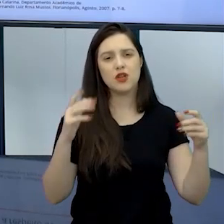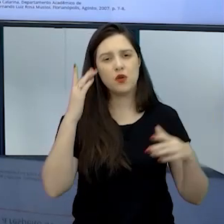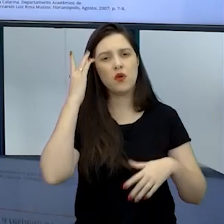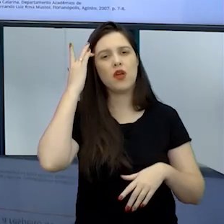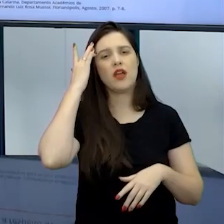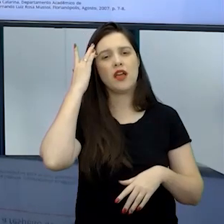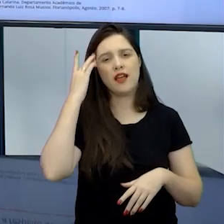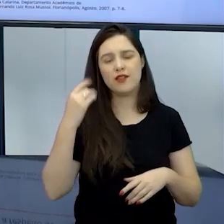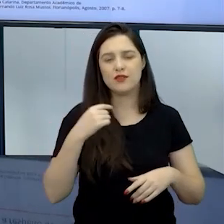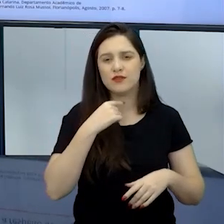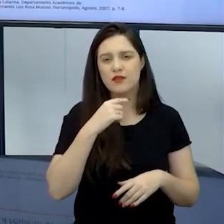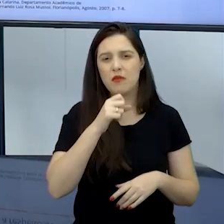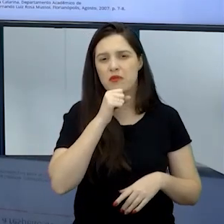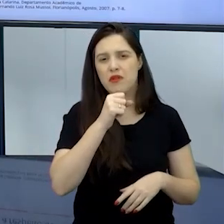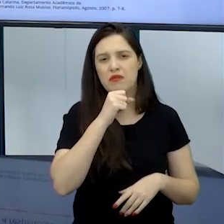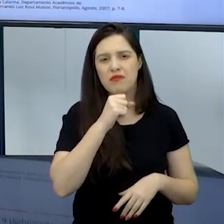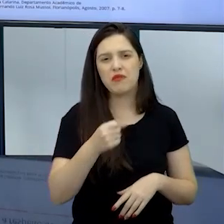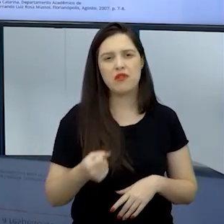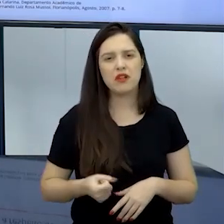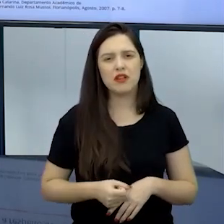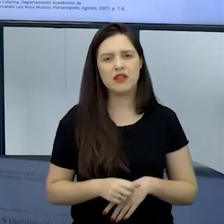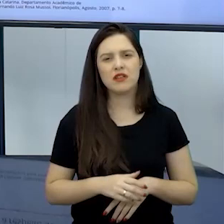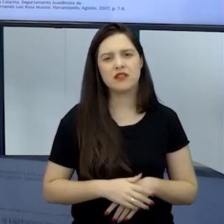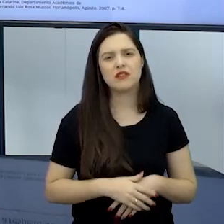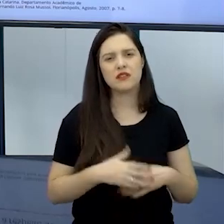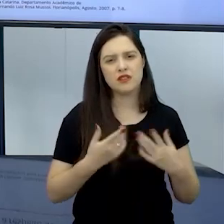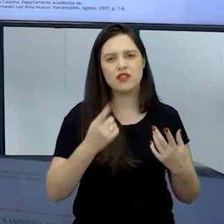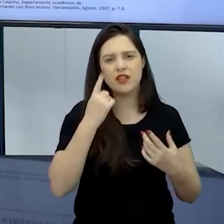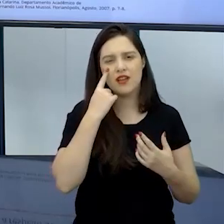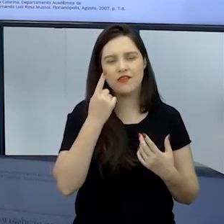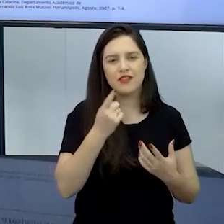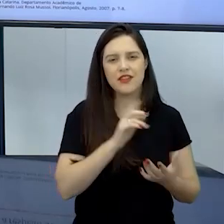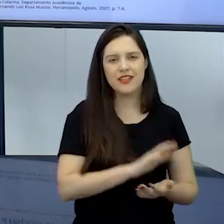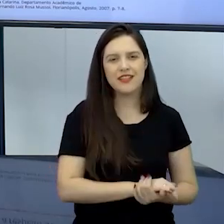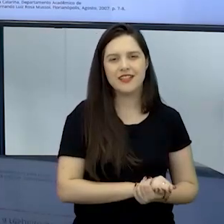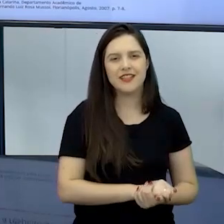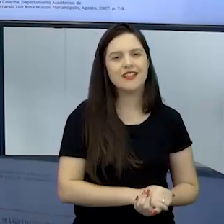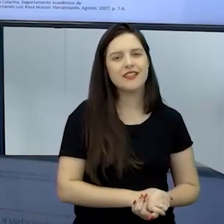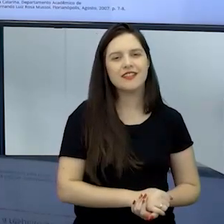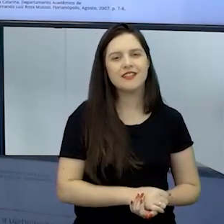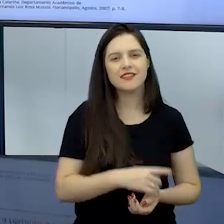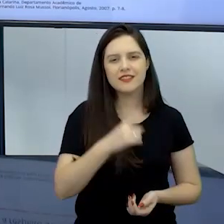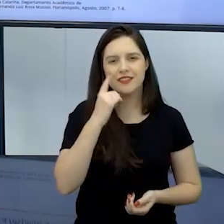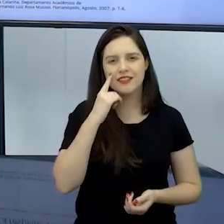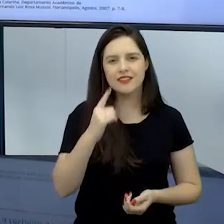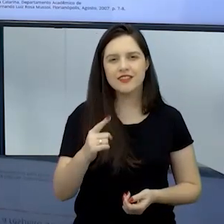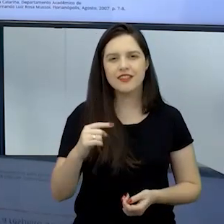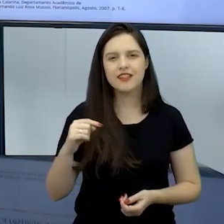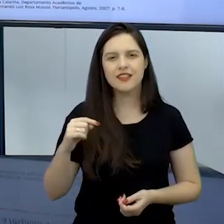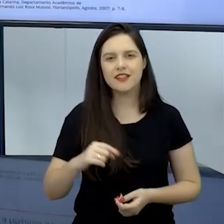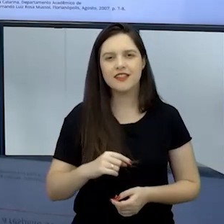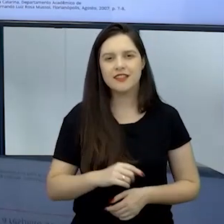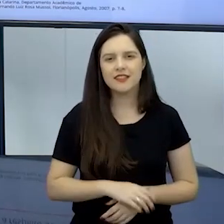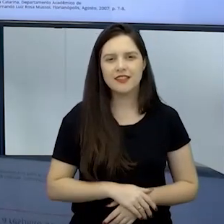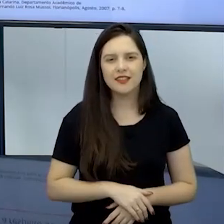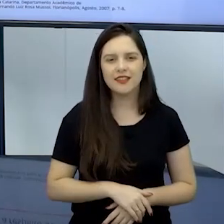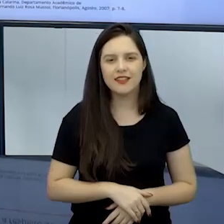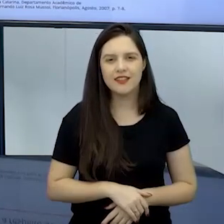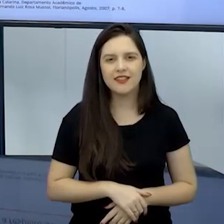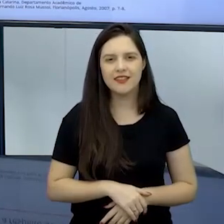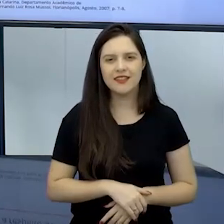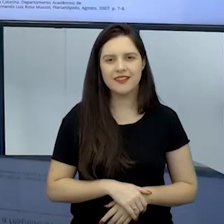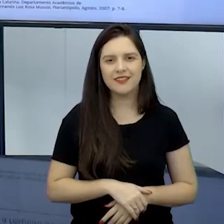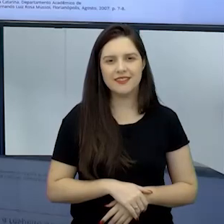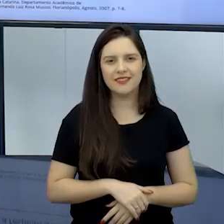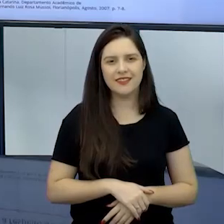cortou o meu microfone. Cortou o microfone, né? É bruxaria isso aí. É bruxaria. Você viu que eu fiz aqui os testes, né? Eu testei aqui, né? Eu testei